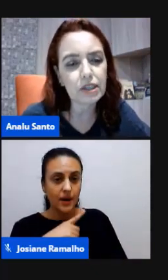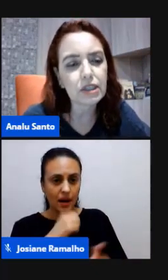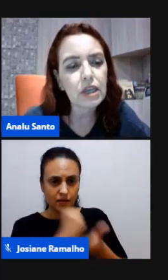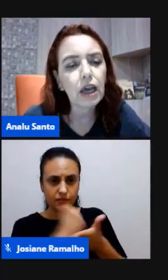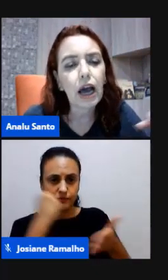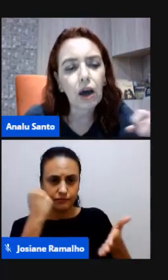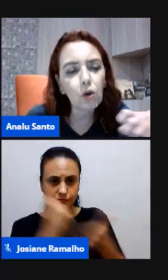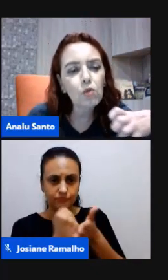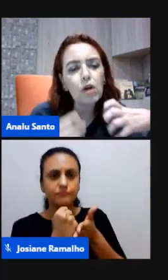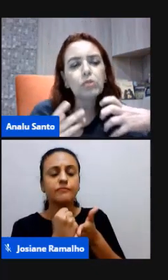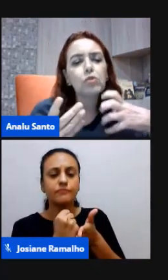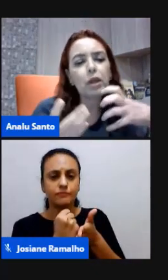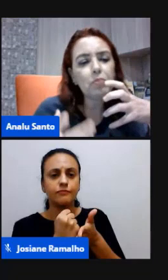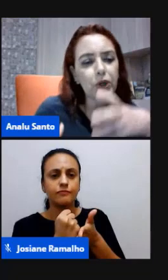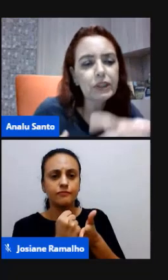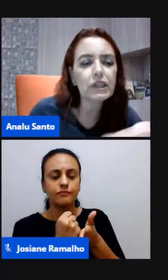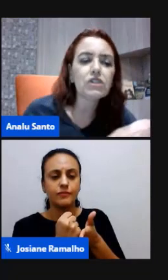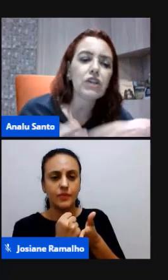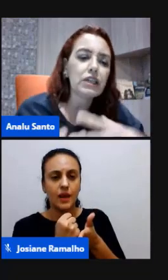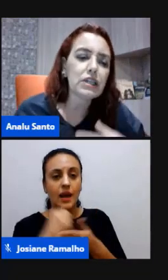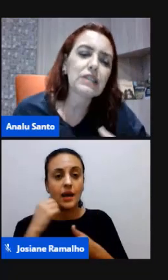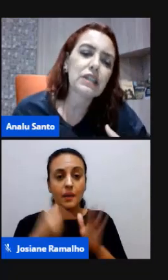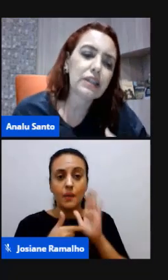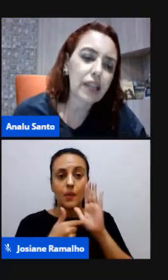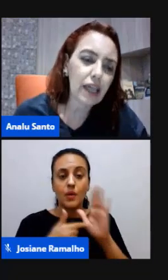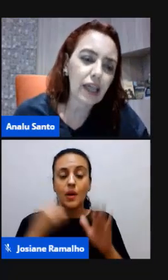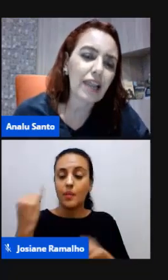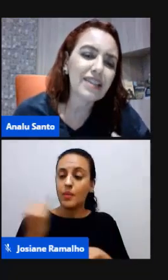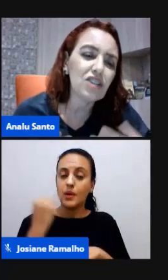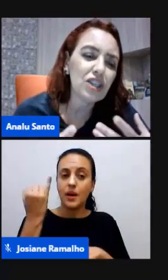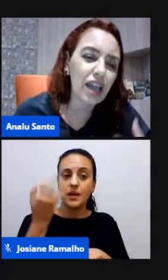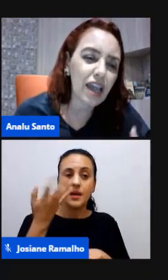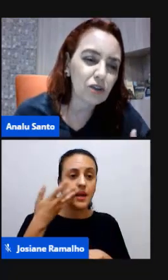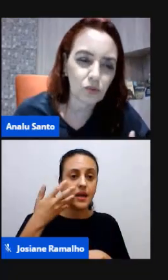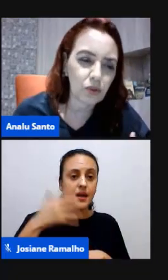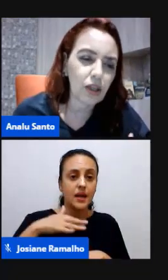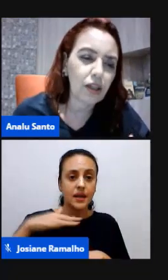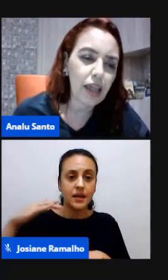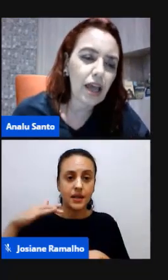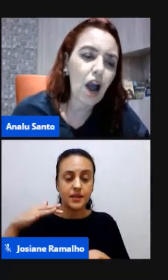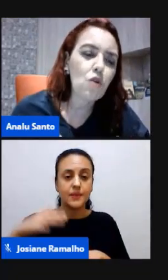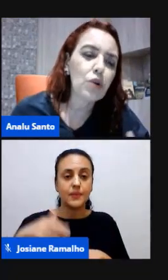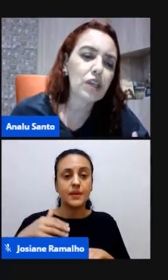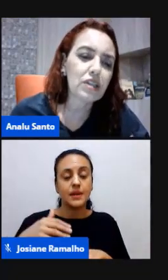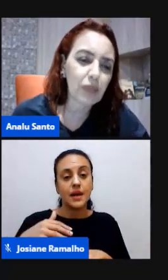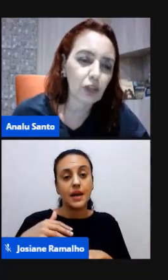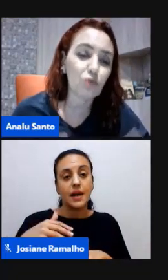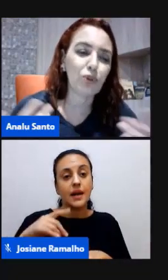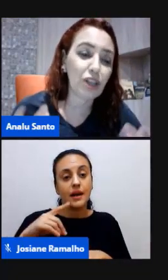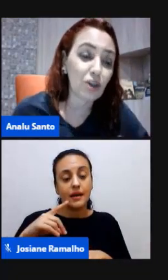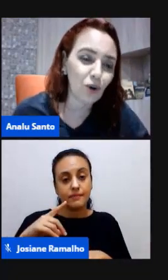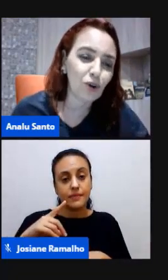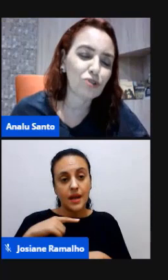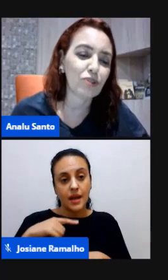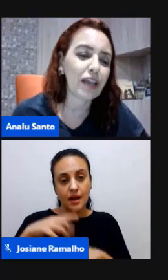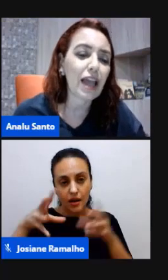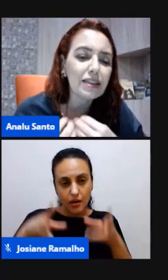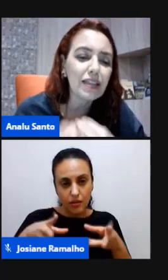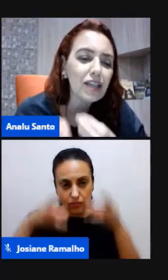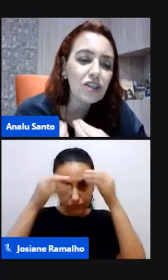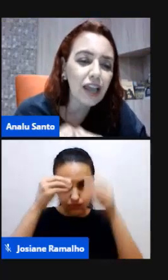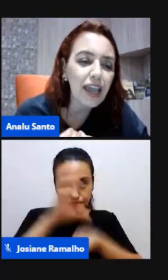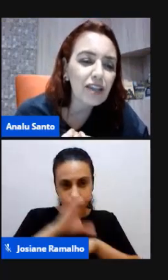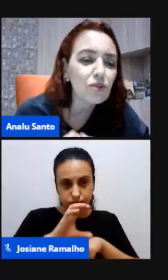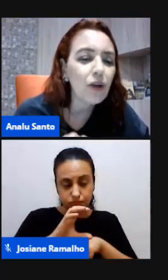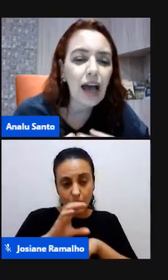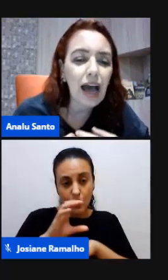todos esses, o quanto é importante a criança ela tem direito, né, ao conhecimento poderoso, né? Ela